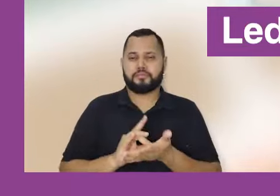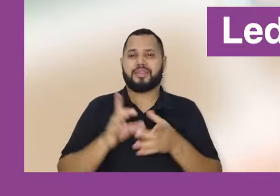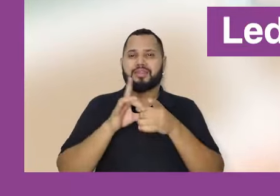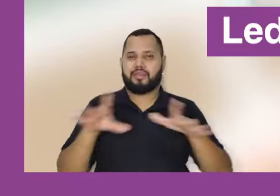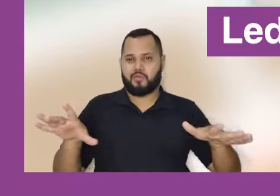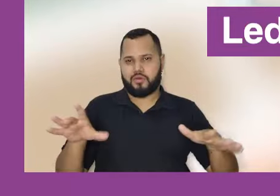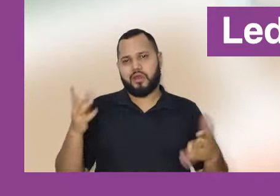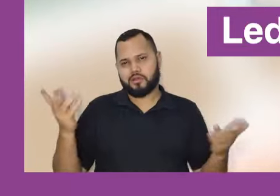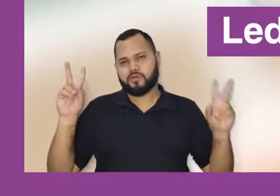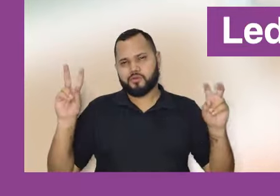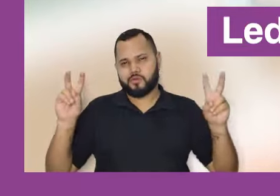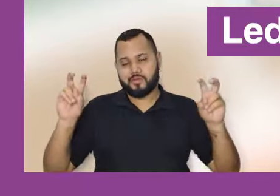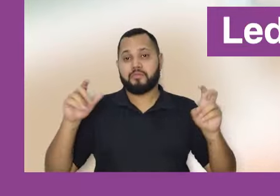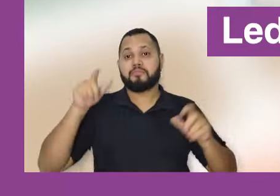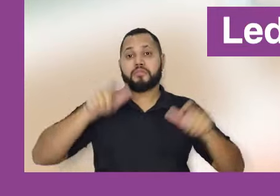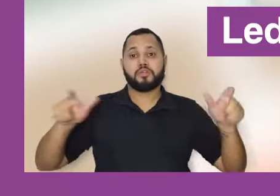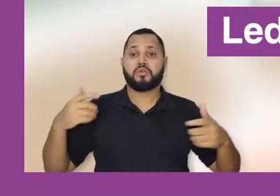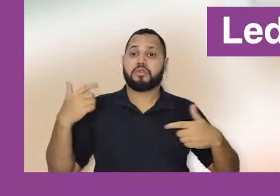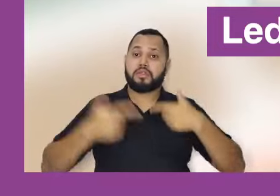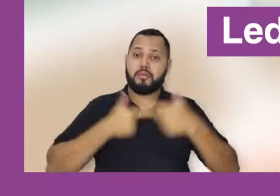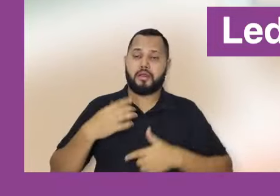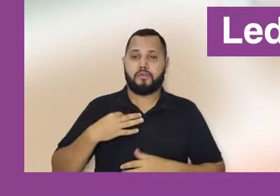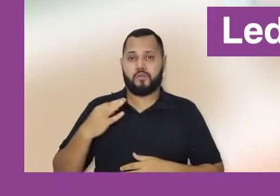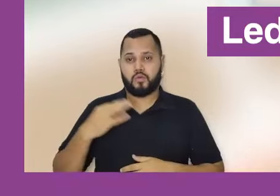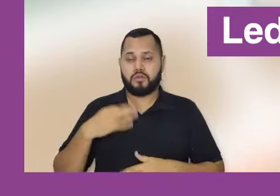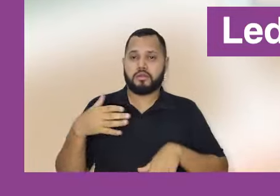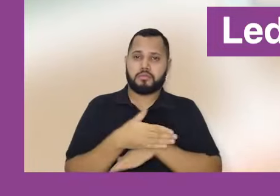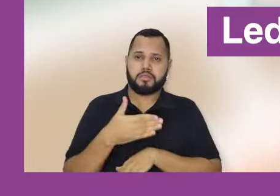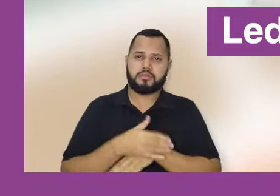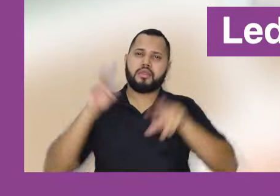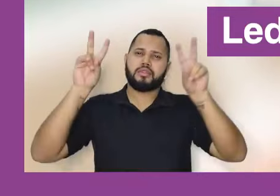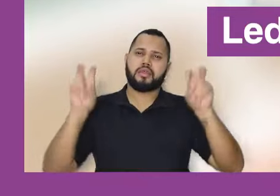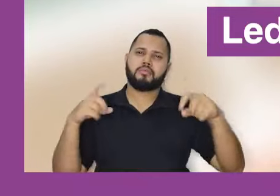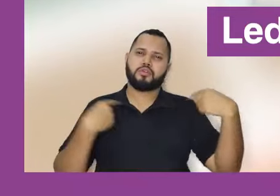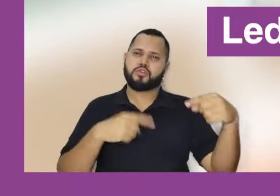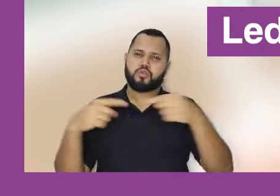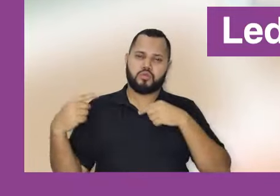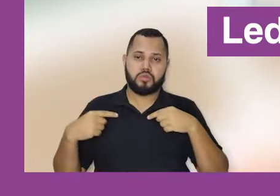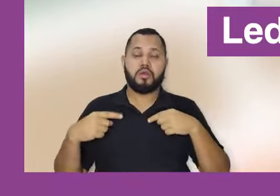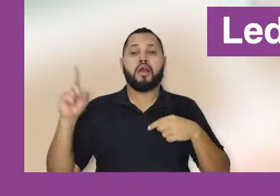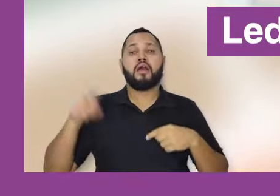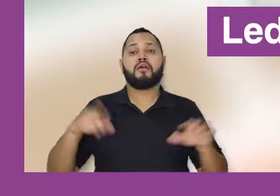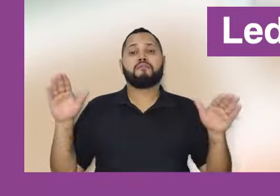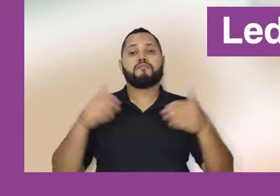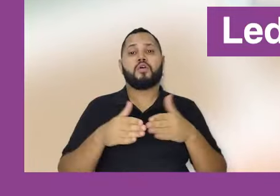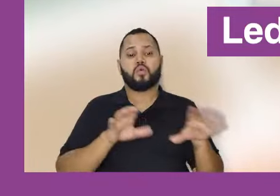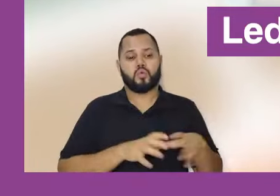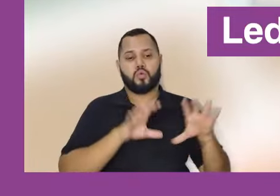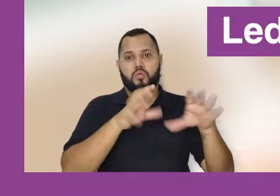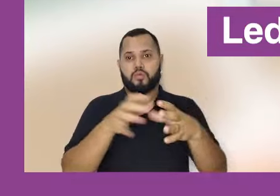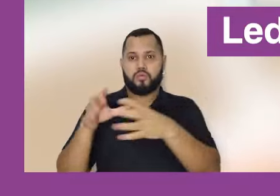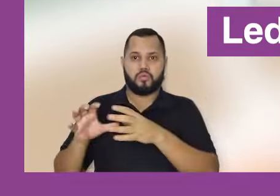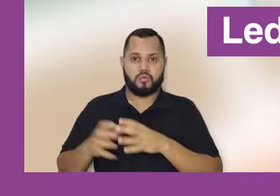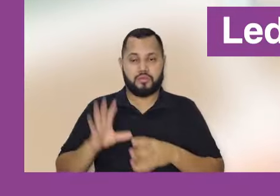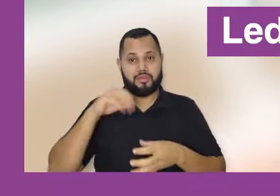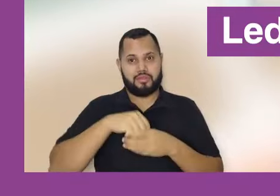democrático por assim dizer que as pessoas se voluntariam participam e trazem temas relevantes para discussão são focos grupos que